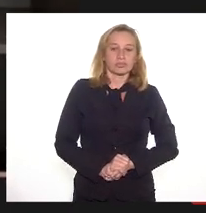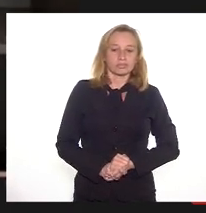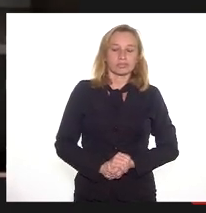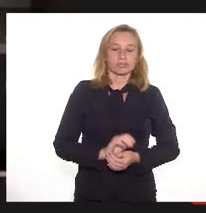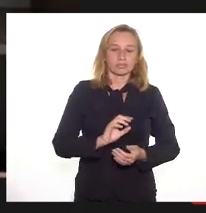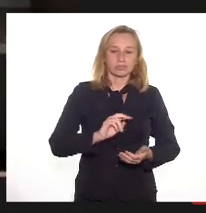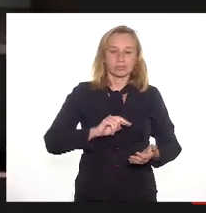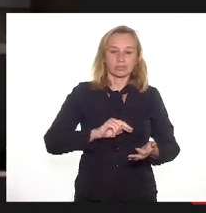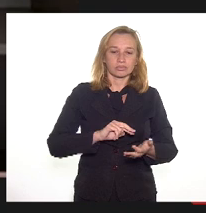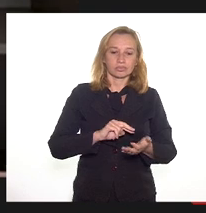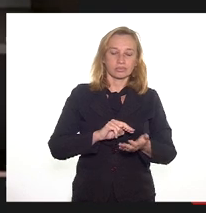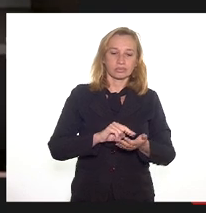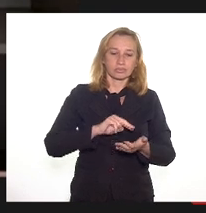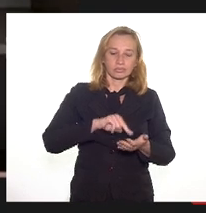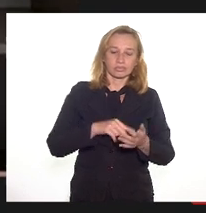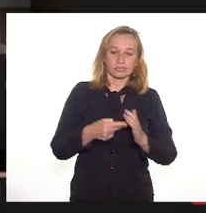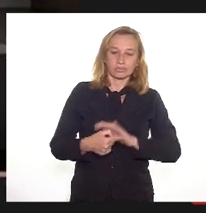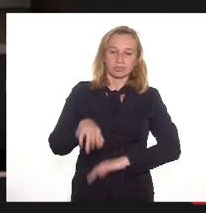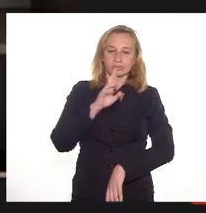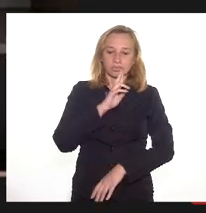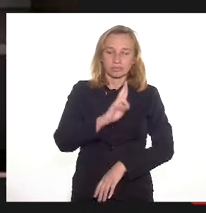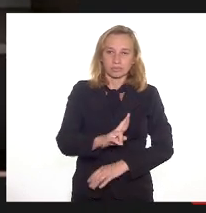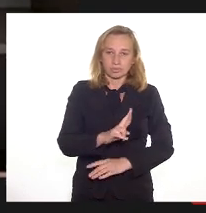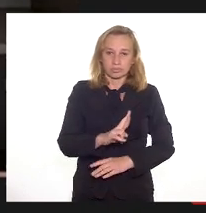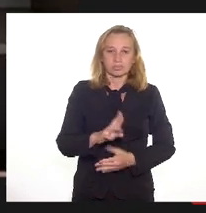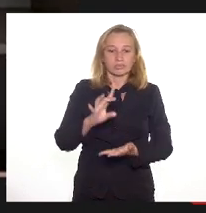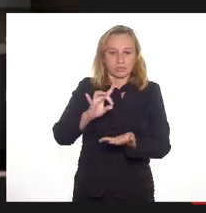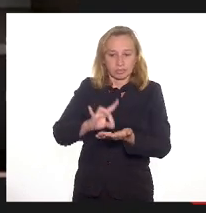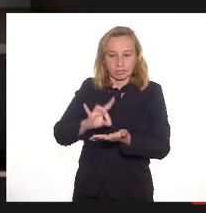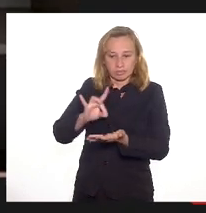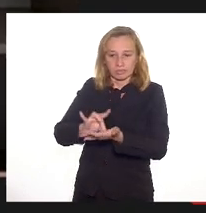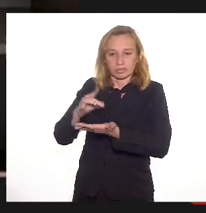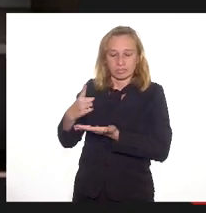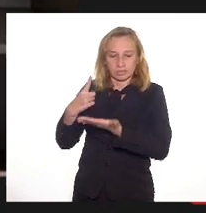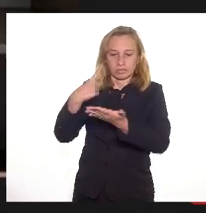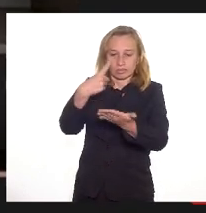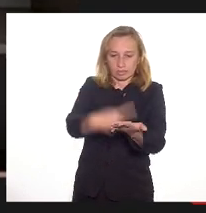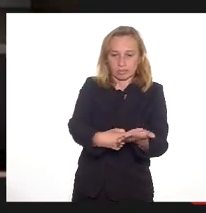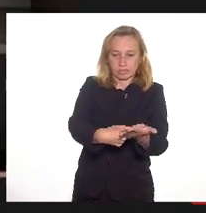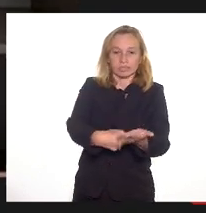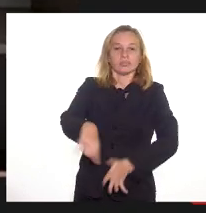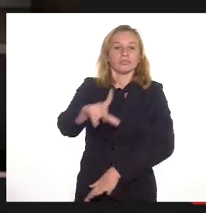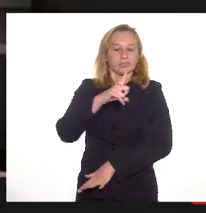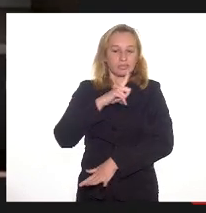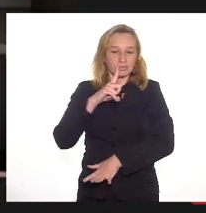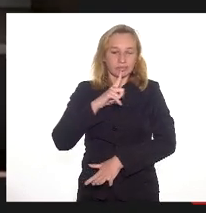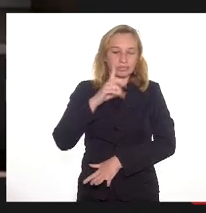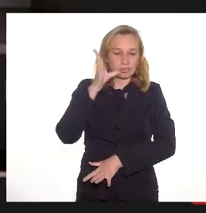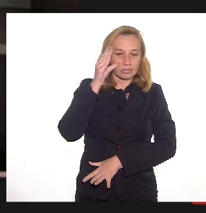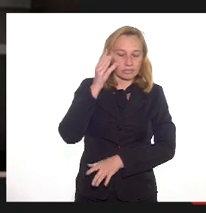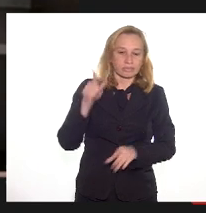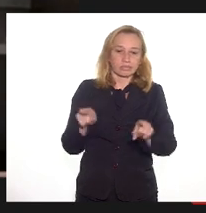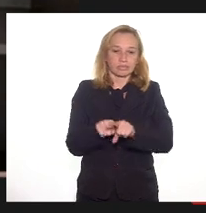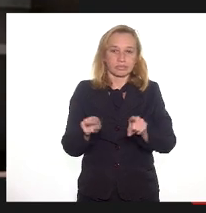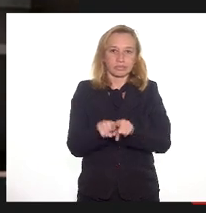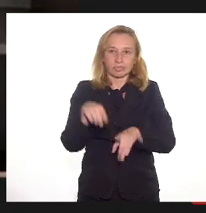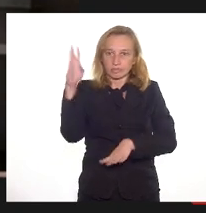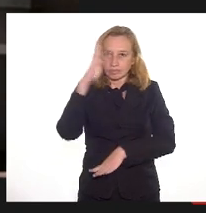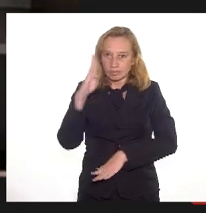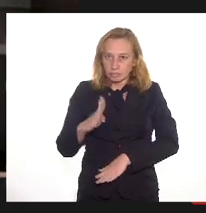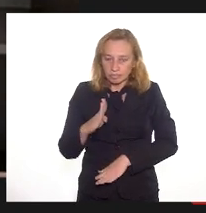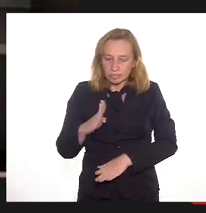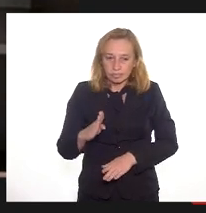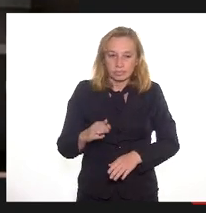traduz resultados quando ela está de verdade comprometida, né, com os interesses também do Brasil, do